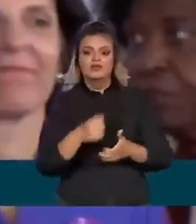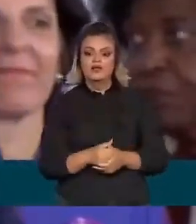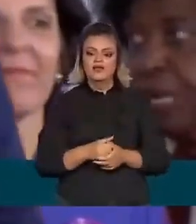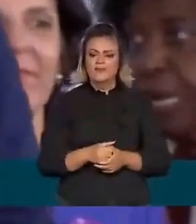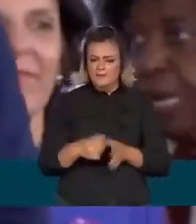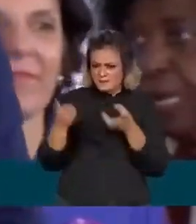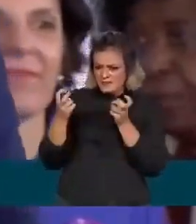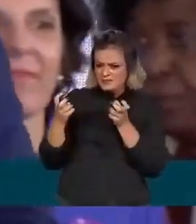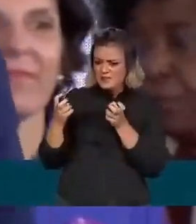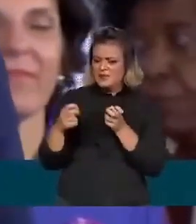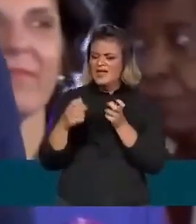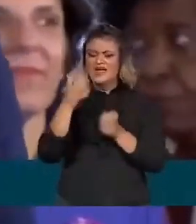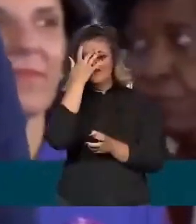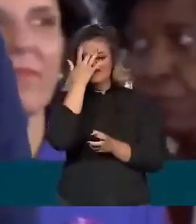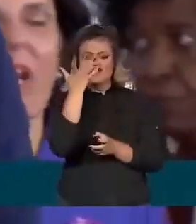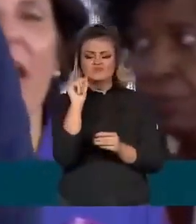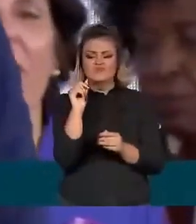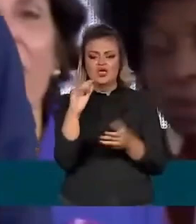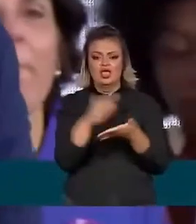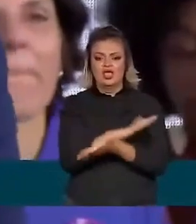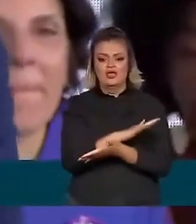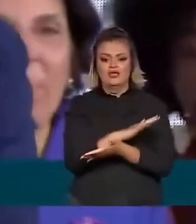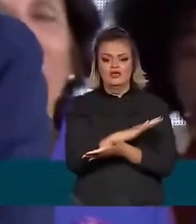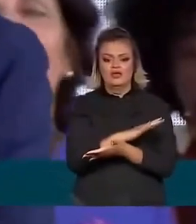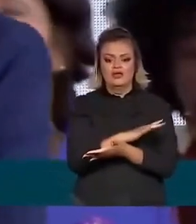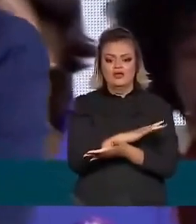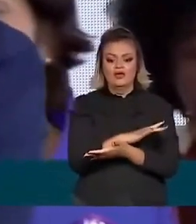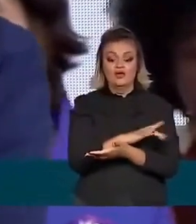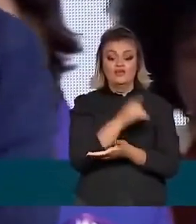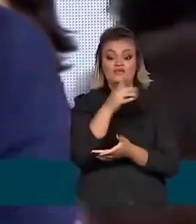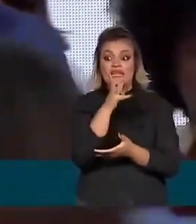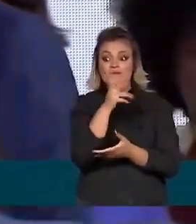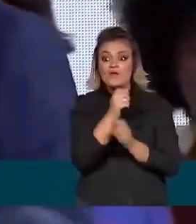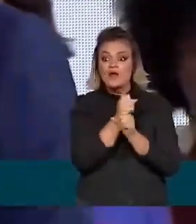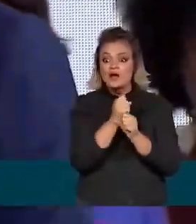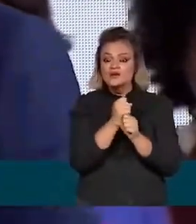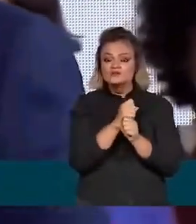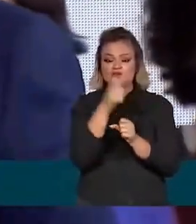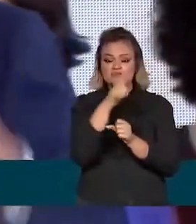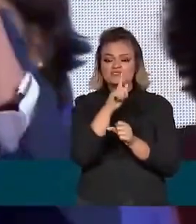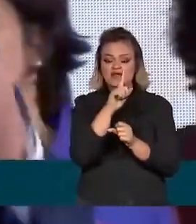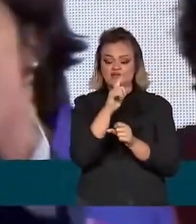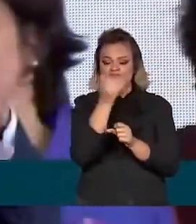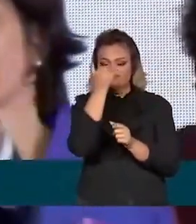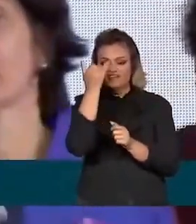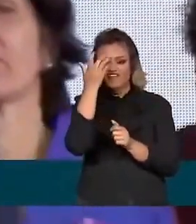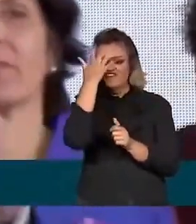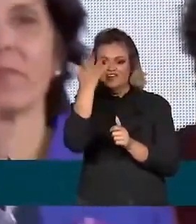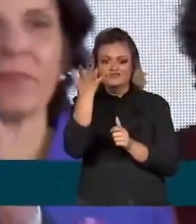Vocês perceberam que é muito fácil destruir uma coisa que você levou anos para construir? Desde